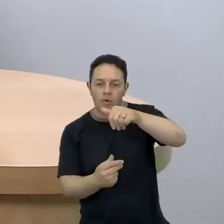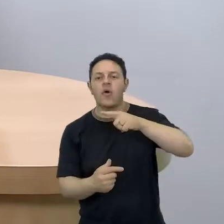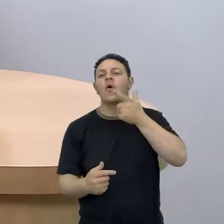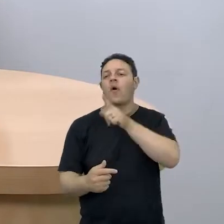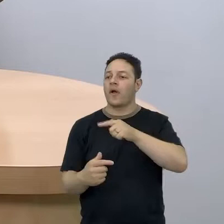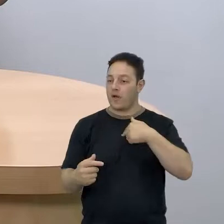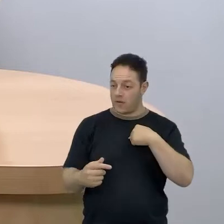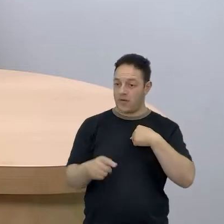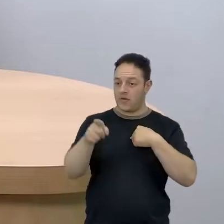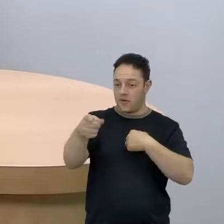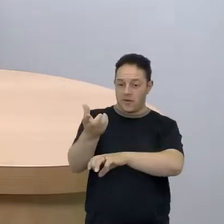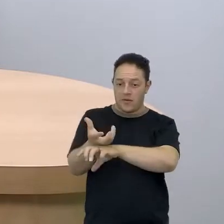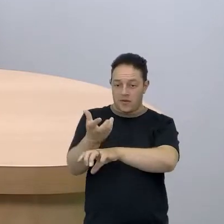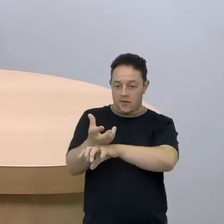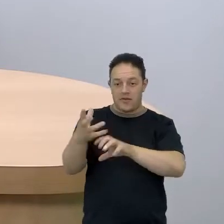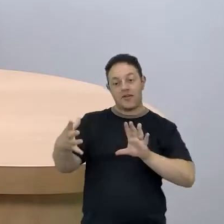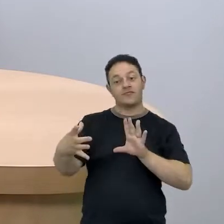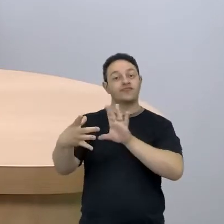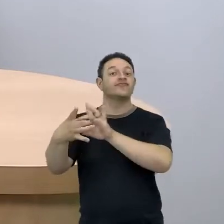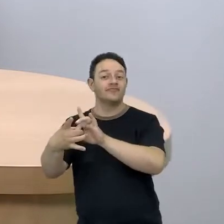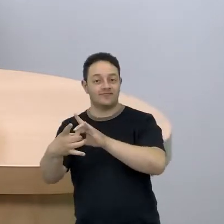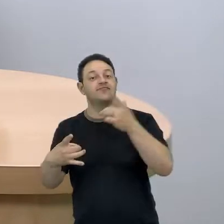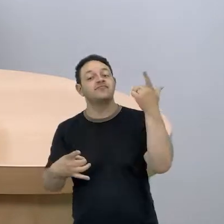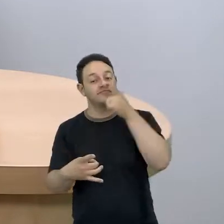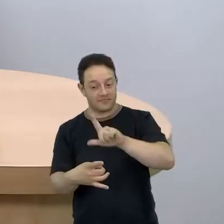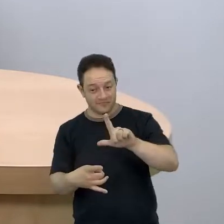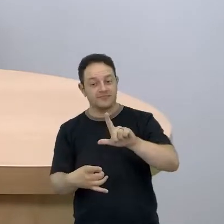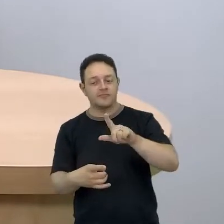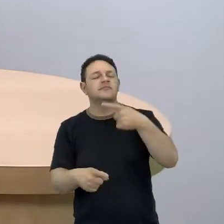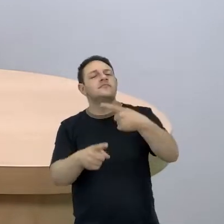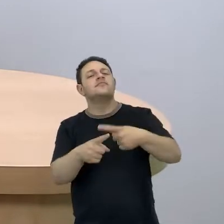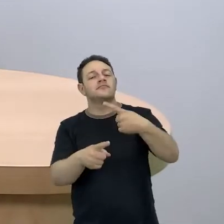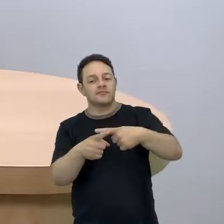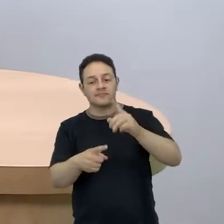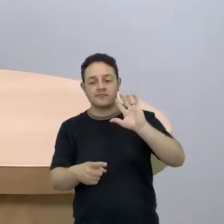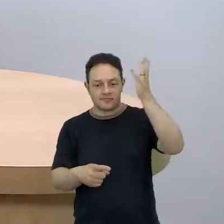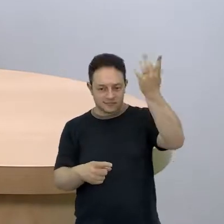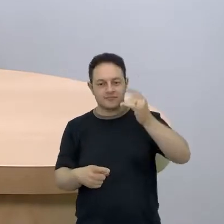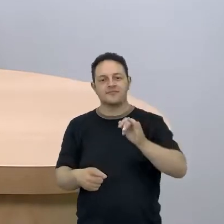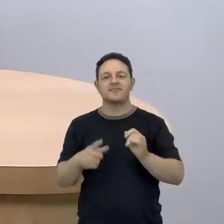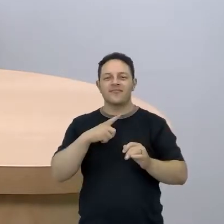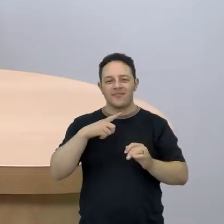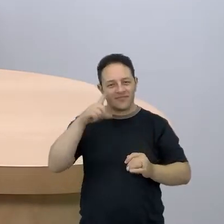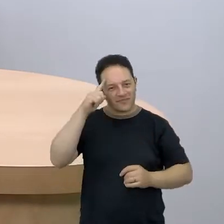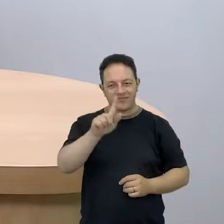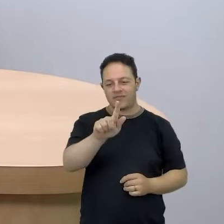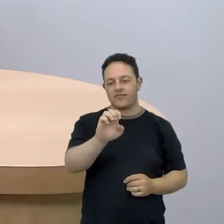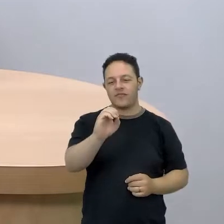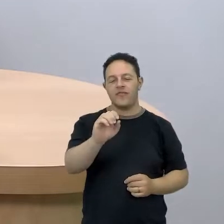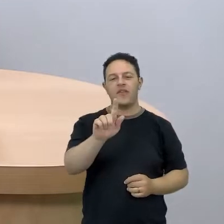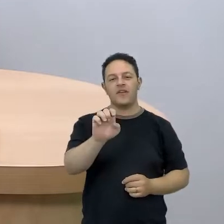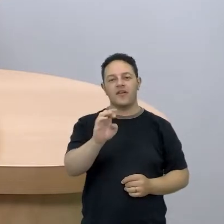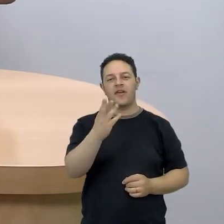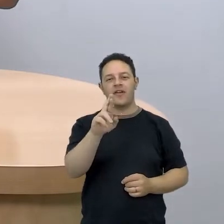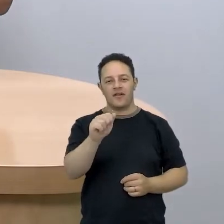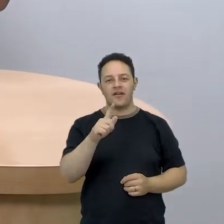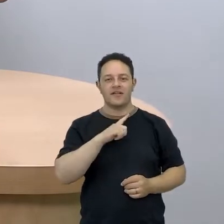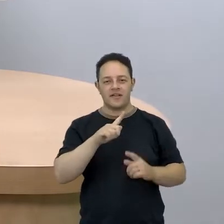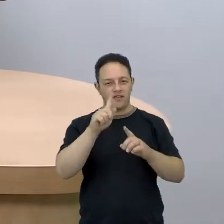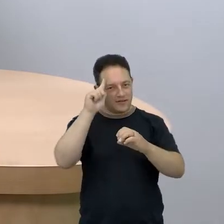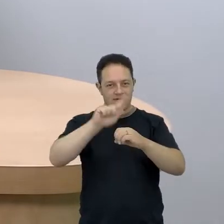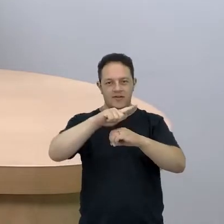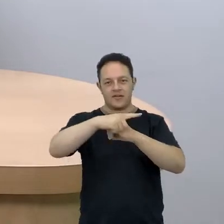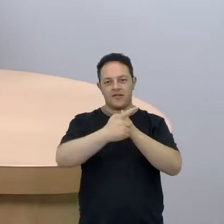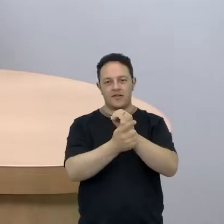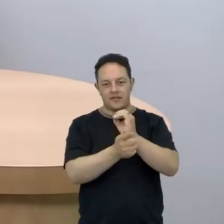entre o meu componente e o componente da Roberta. Por quê? Quando a gente mexeu com GeoGebra, que a gente fez aquele spinner rodar, então